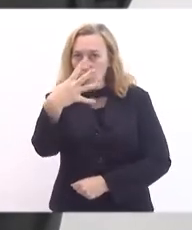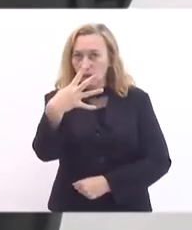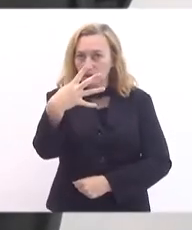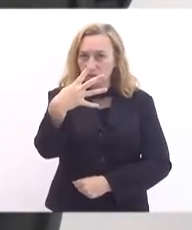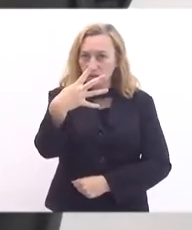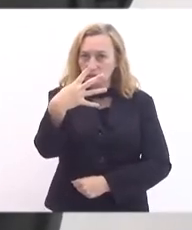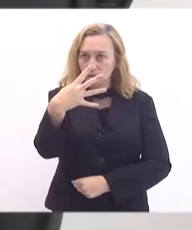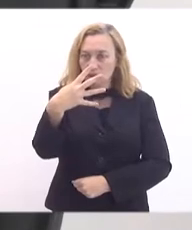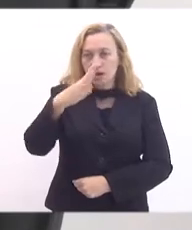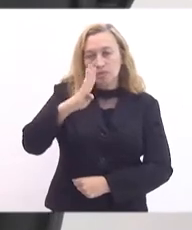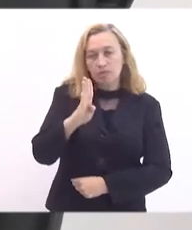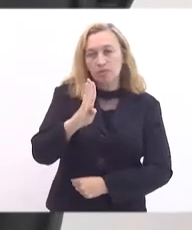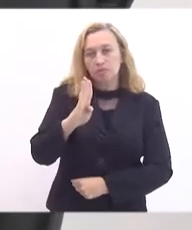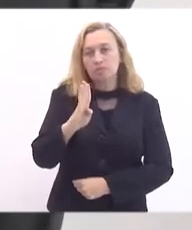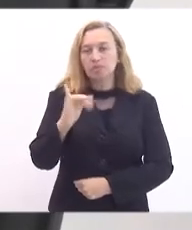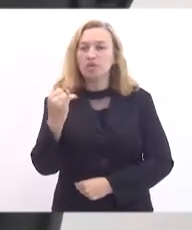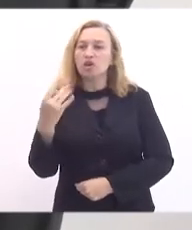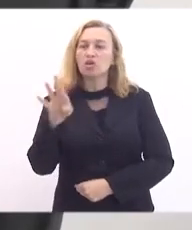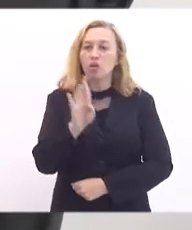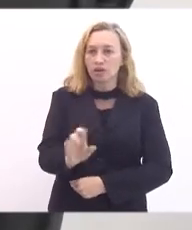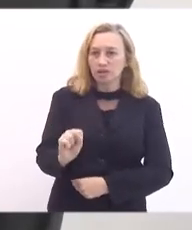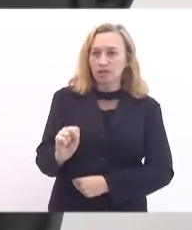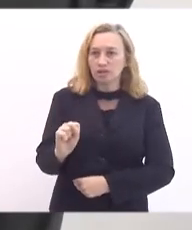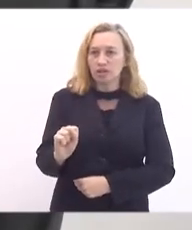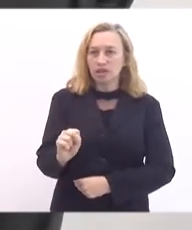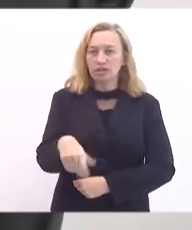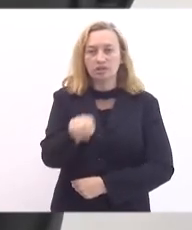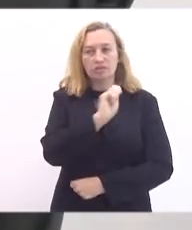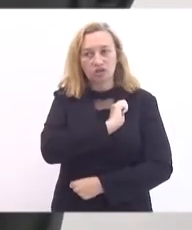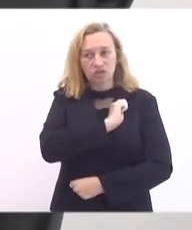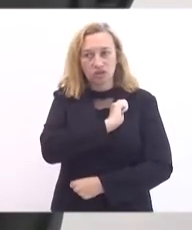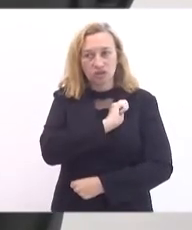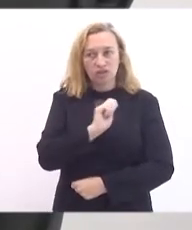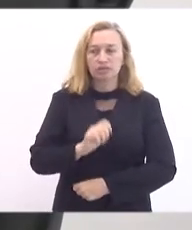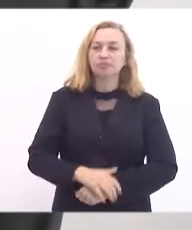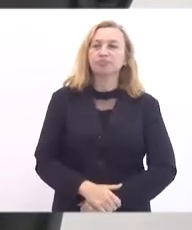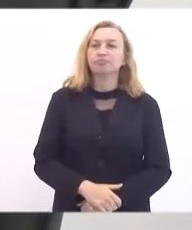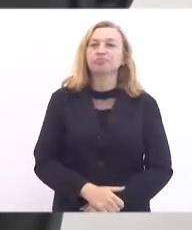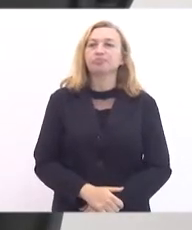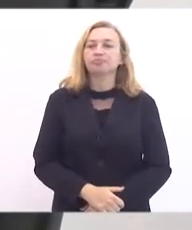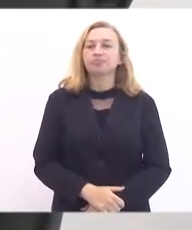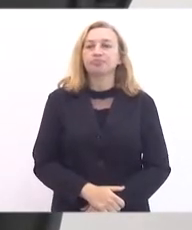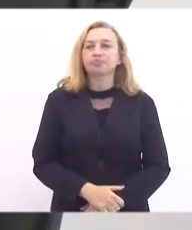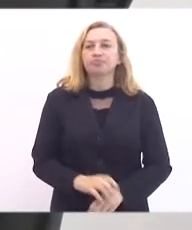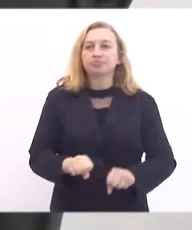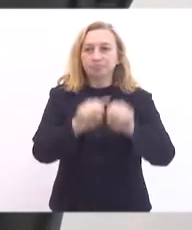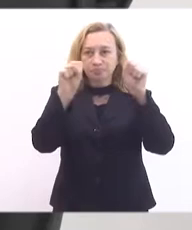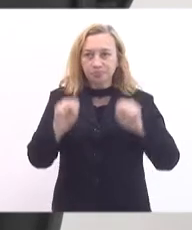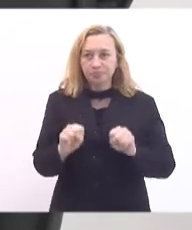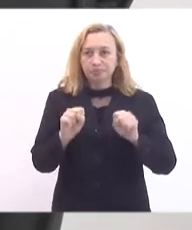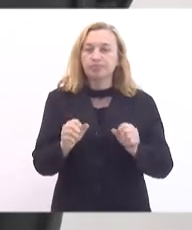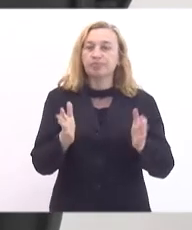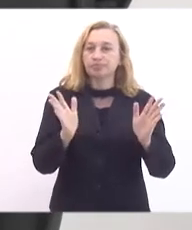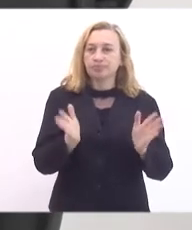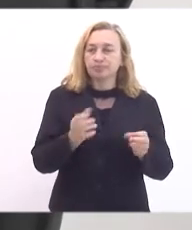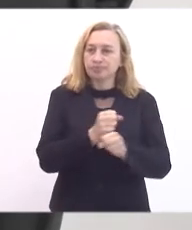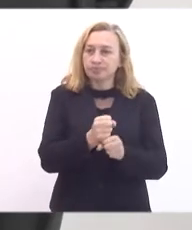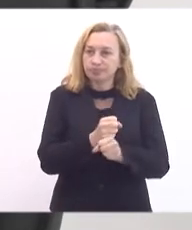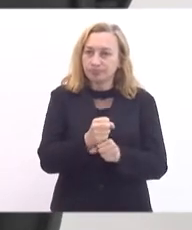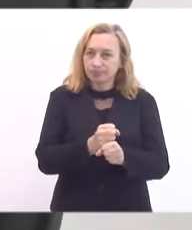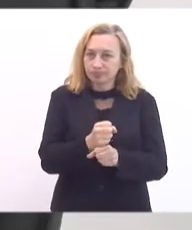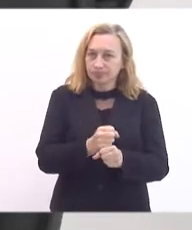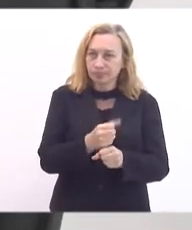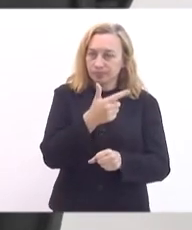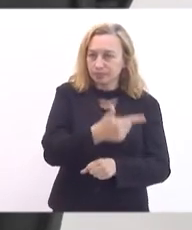19.4 bilhões de reais de incentivos fiscais o iniciando de 22 Dr